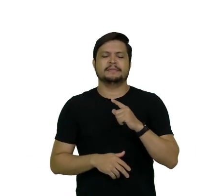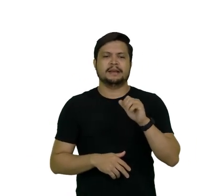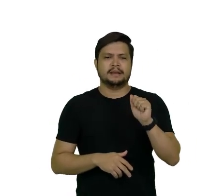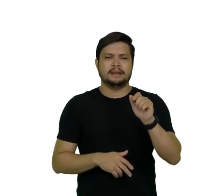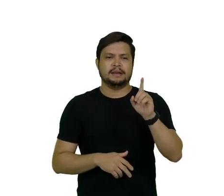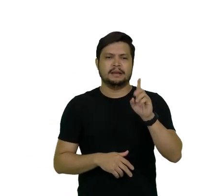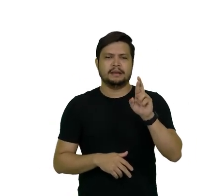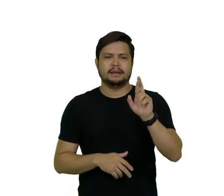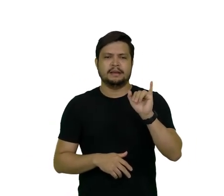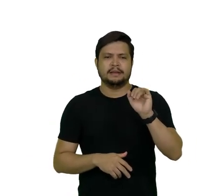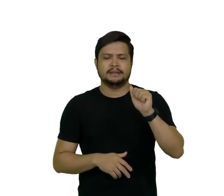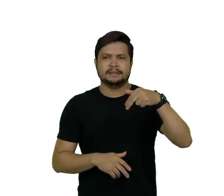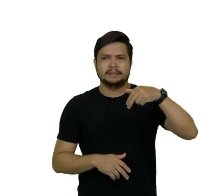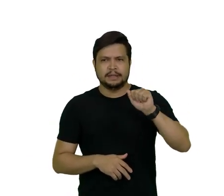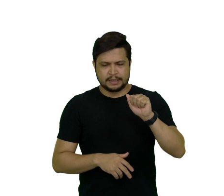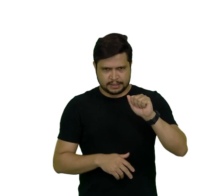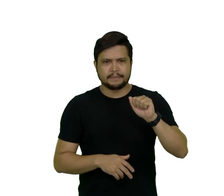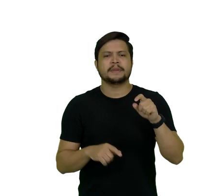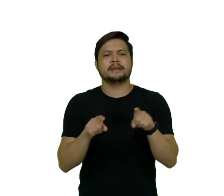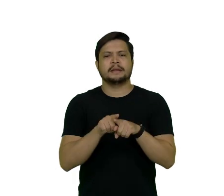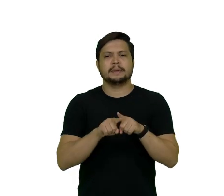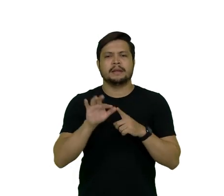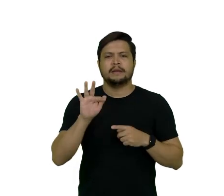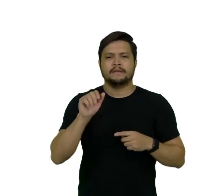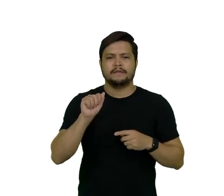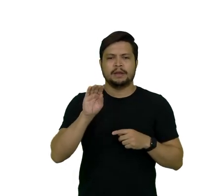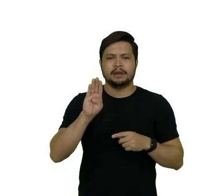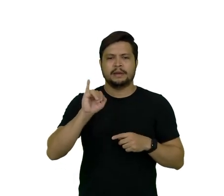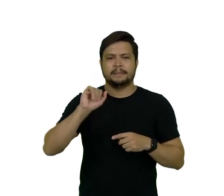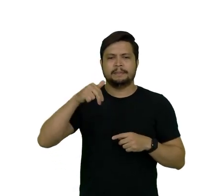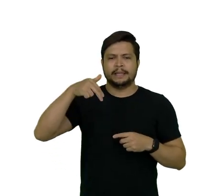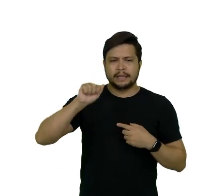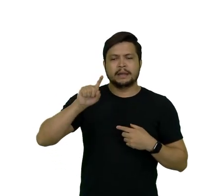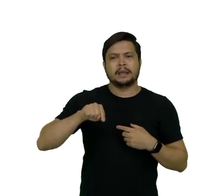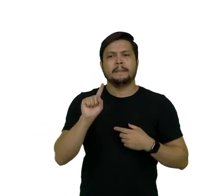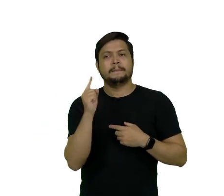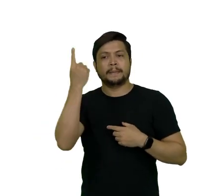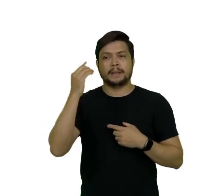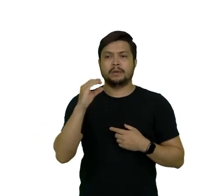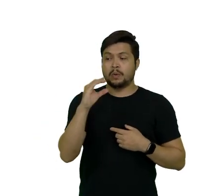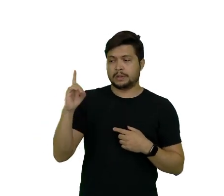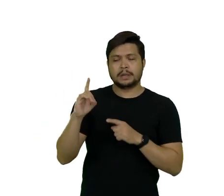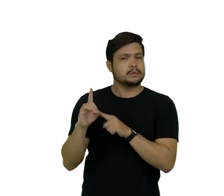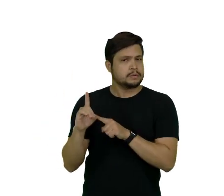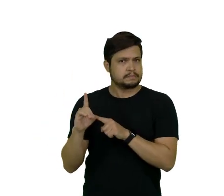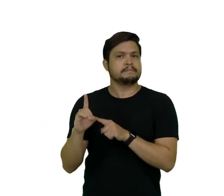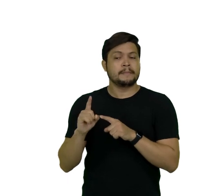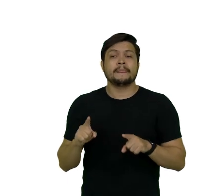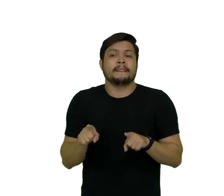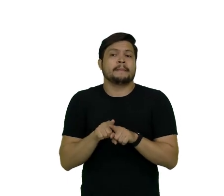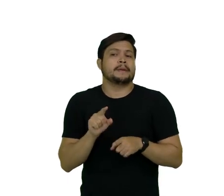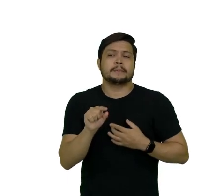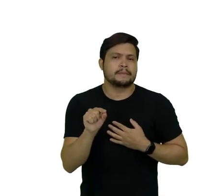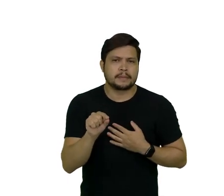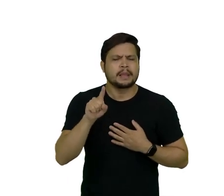a Adriana aqui, a nossa mais jovem, eu acho que o Fabiano foi o nosso primeiro coordenador, né? Então, assim, também